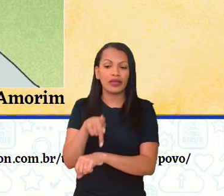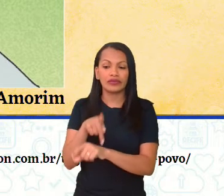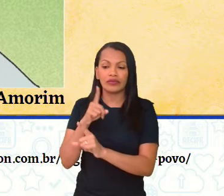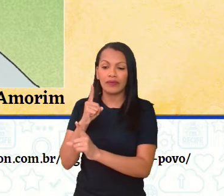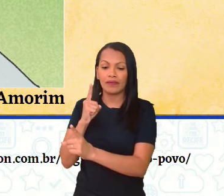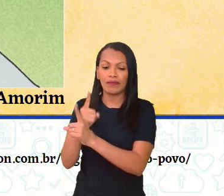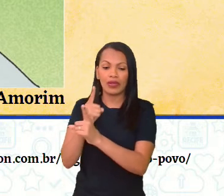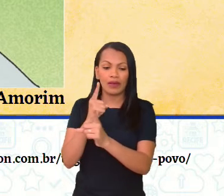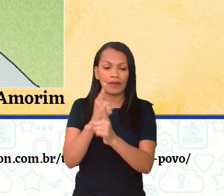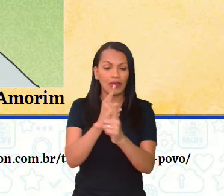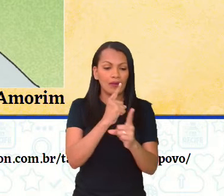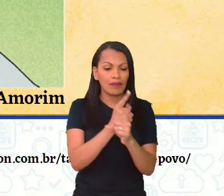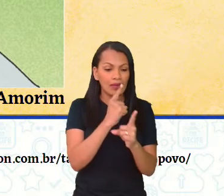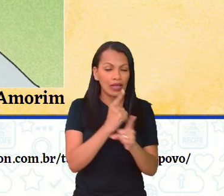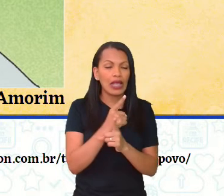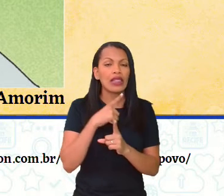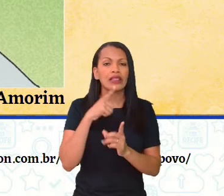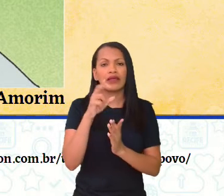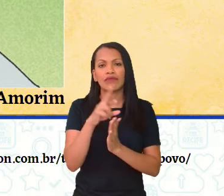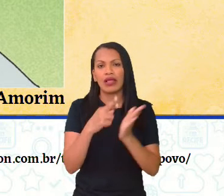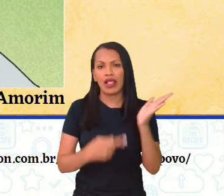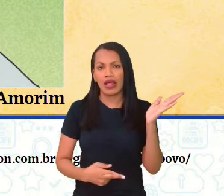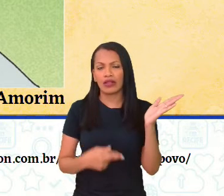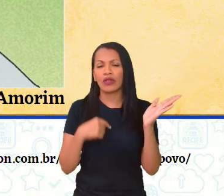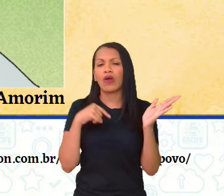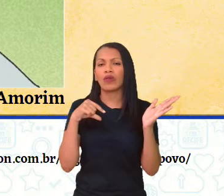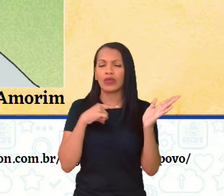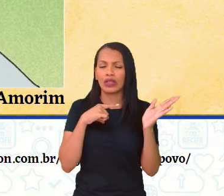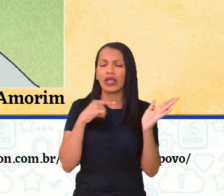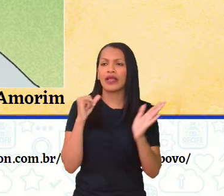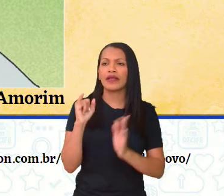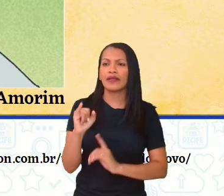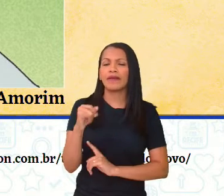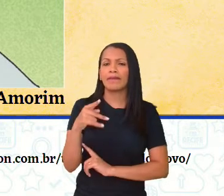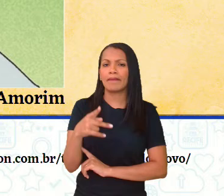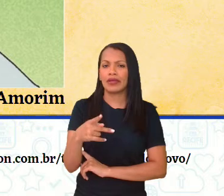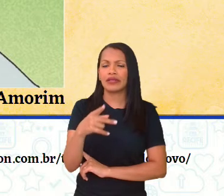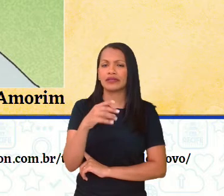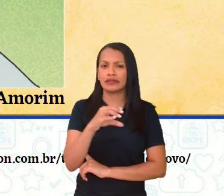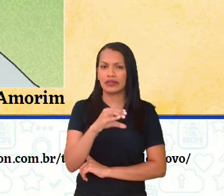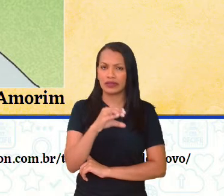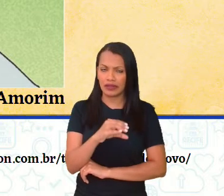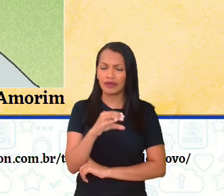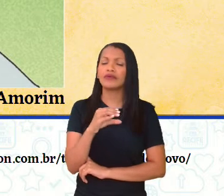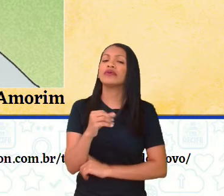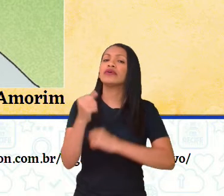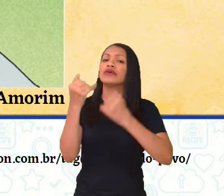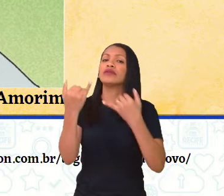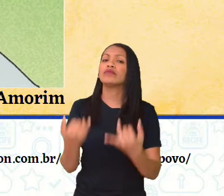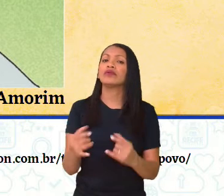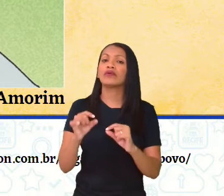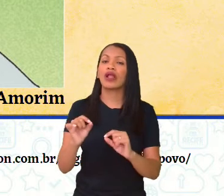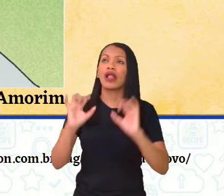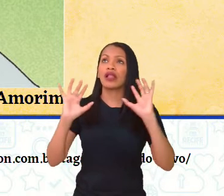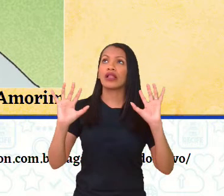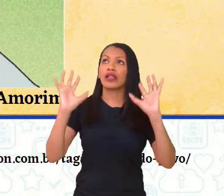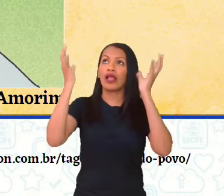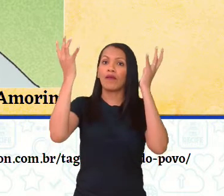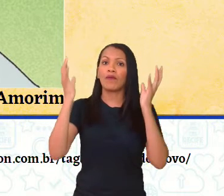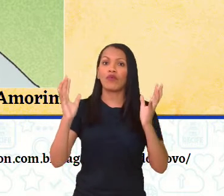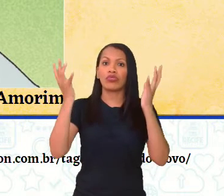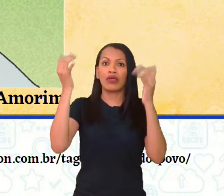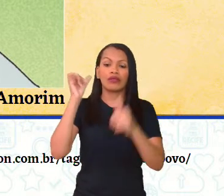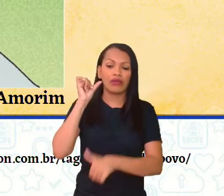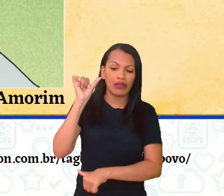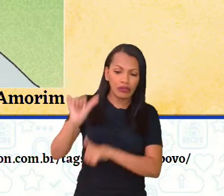saem relatórios como o IPCC, né, que é um relatório que vai falar aí das mudanças climáticas